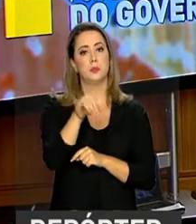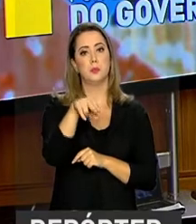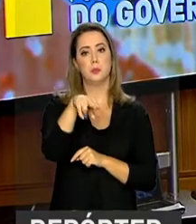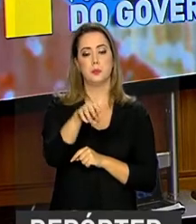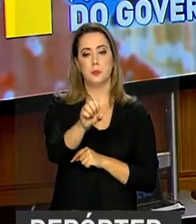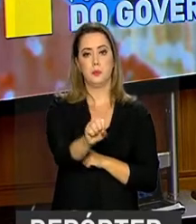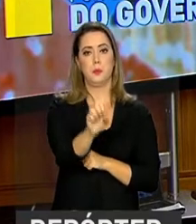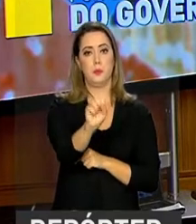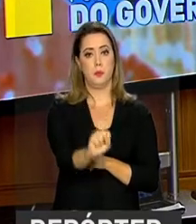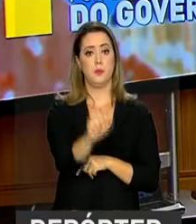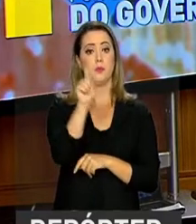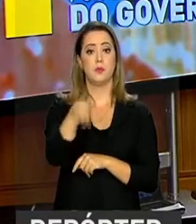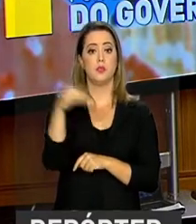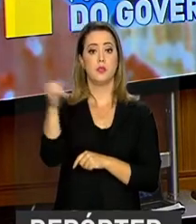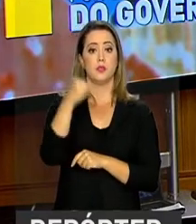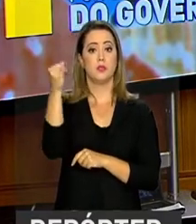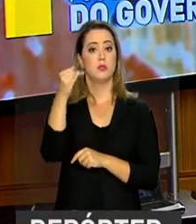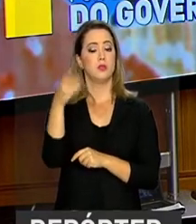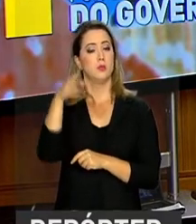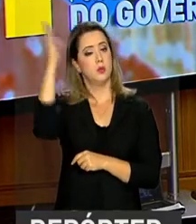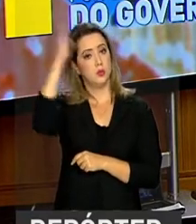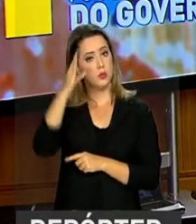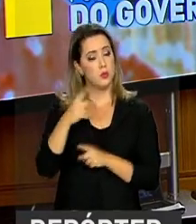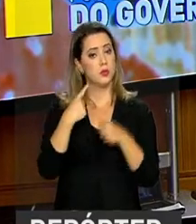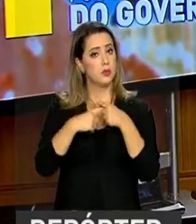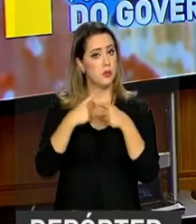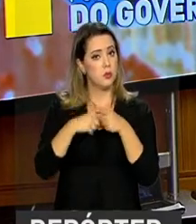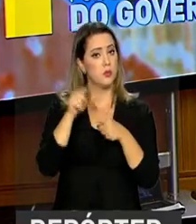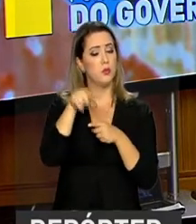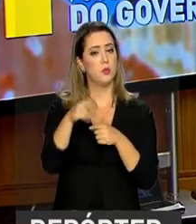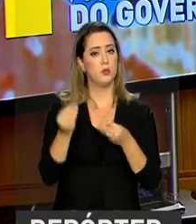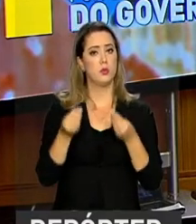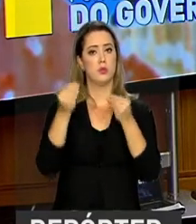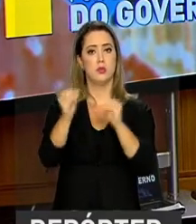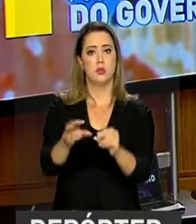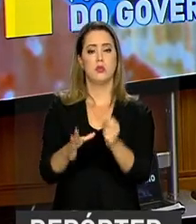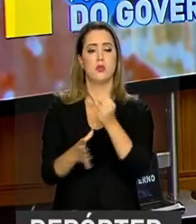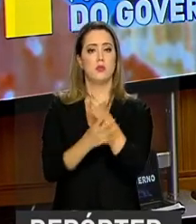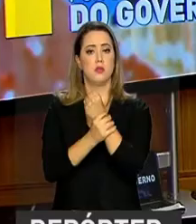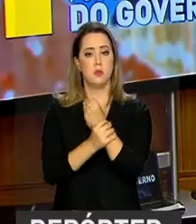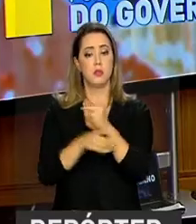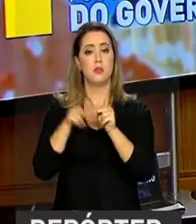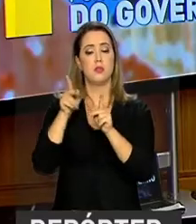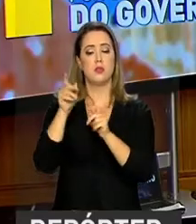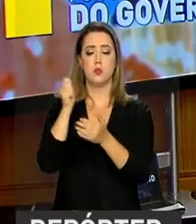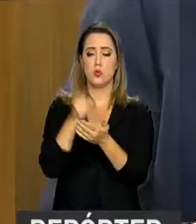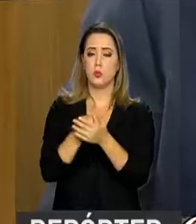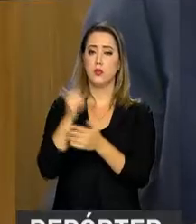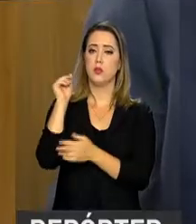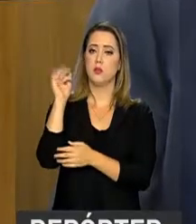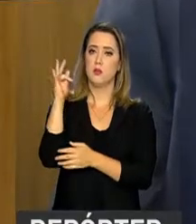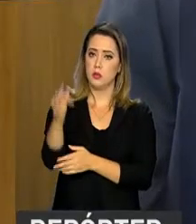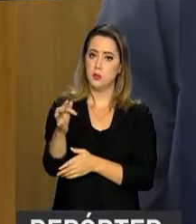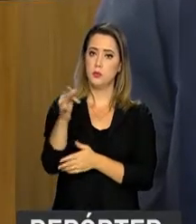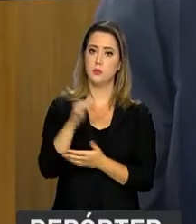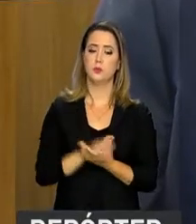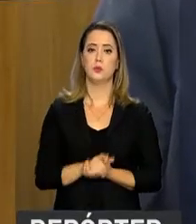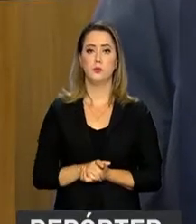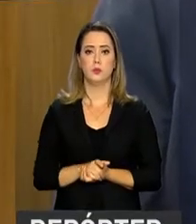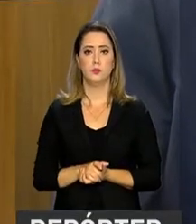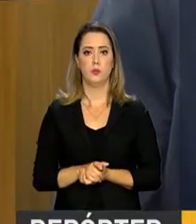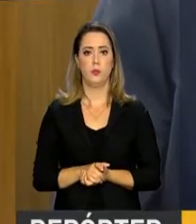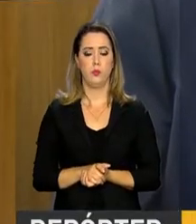reforma da previdência é importante para o país porque é a garantia de pagamento aos aposentados é muito importante